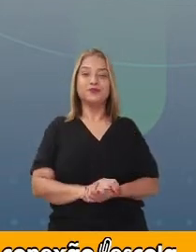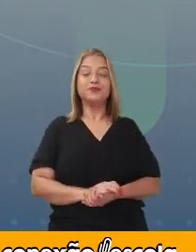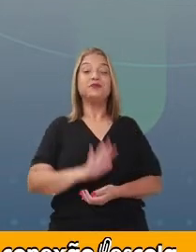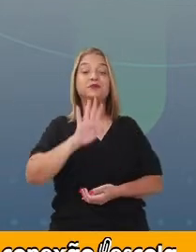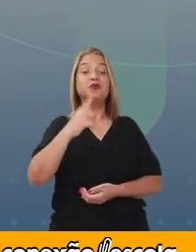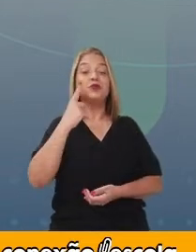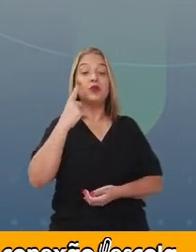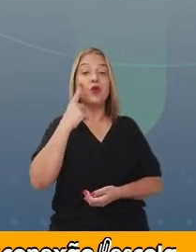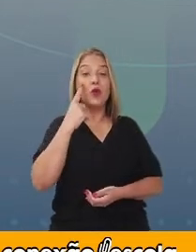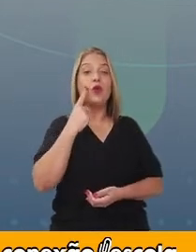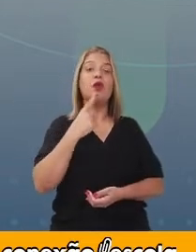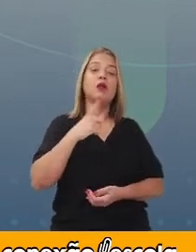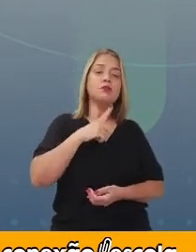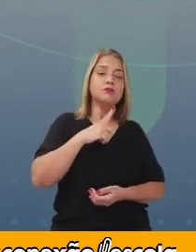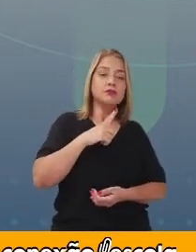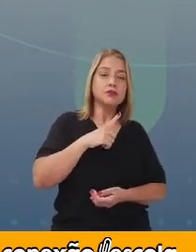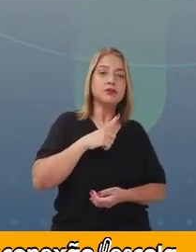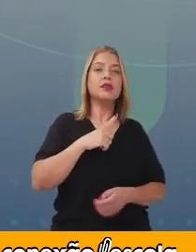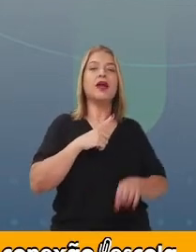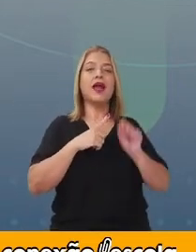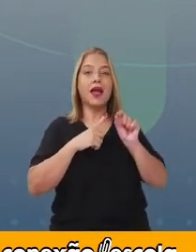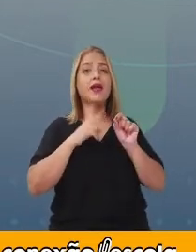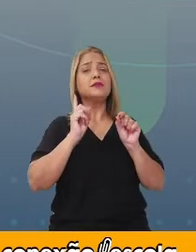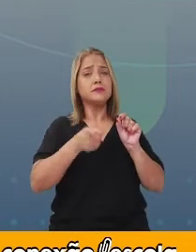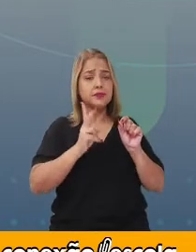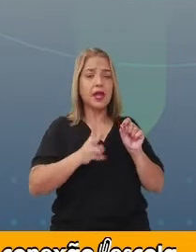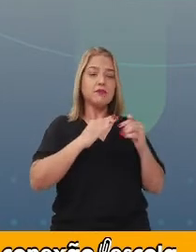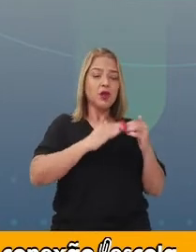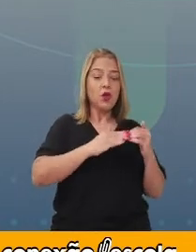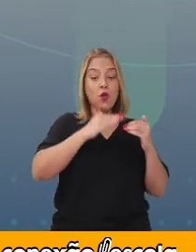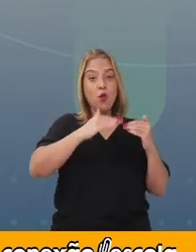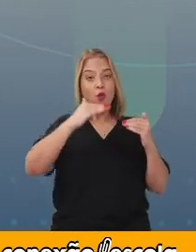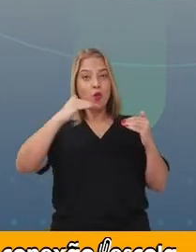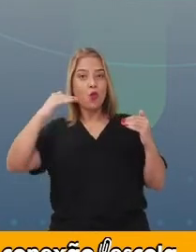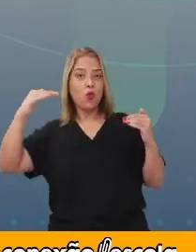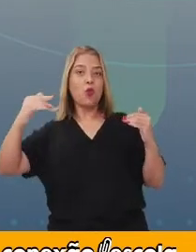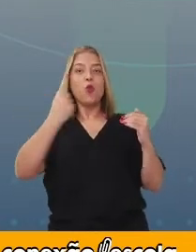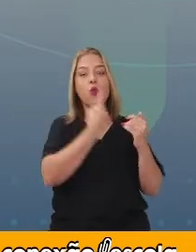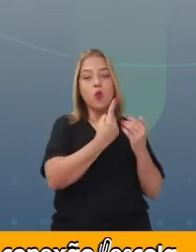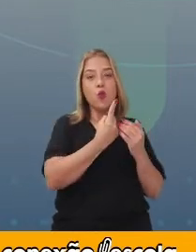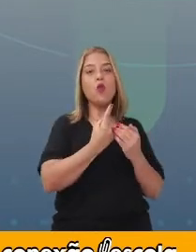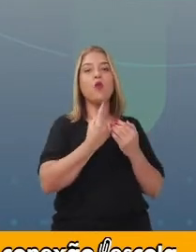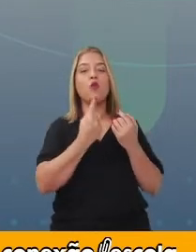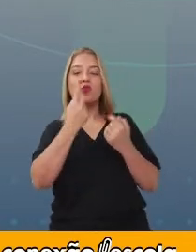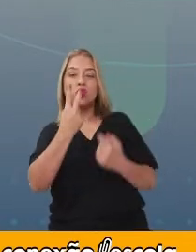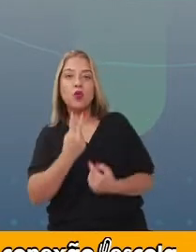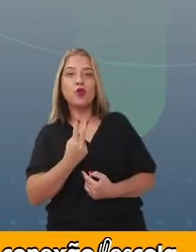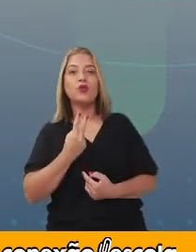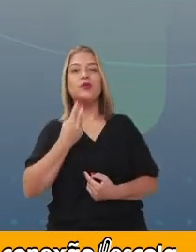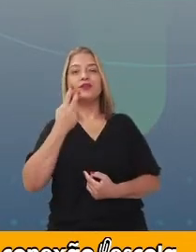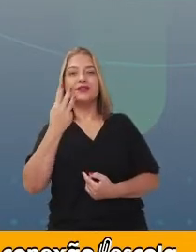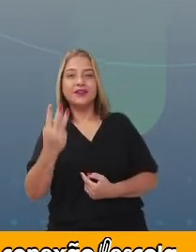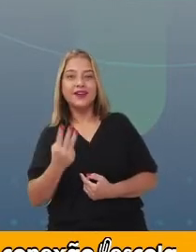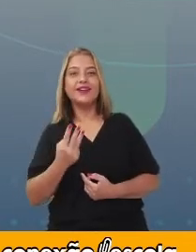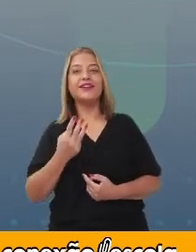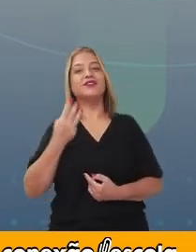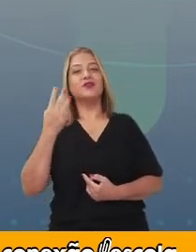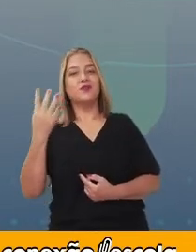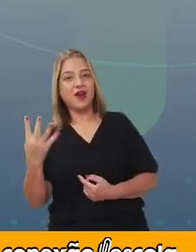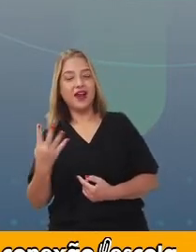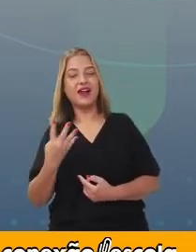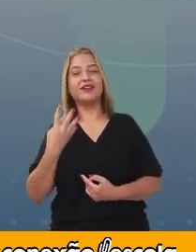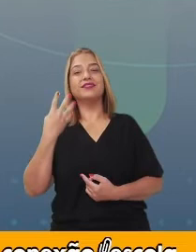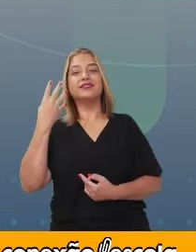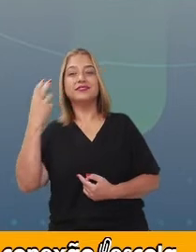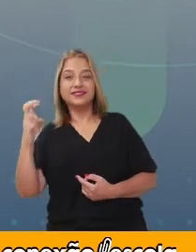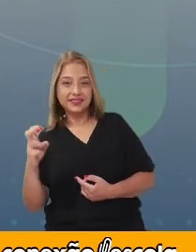seja, a gente tem inclusão hierárquica. 1 dentro do 2, 2 no 3, 3 no 4, 4